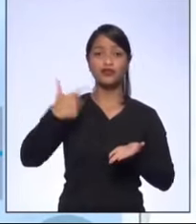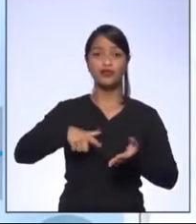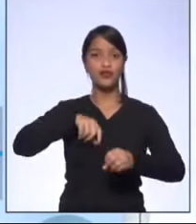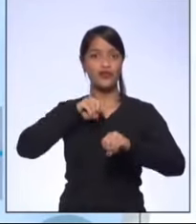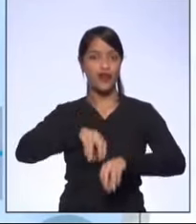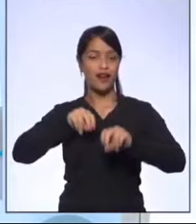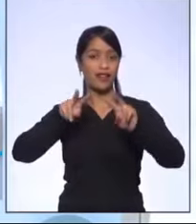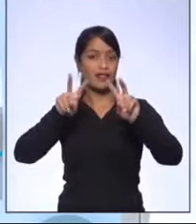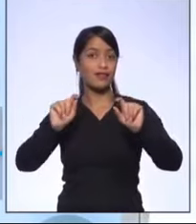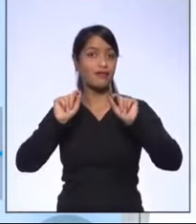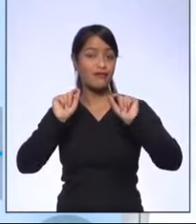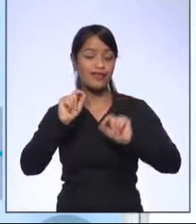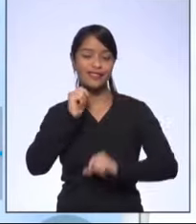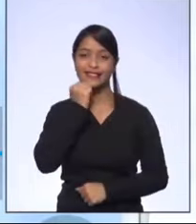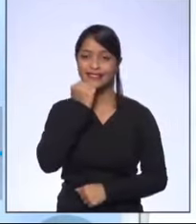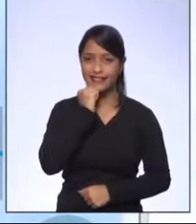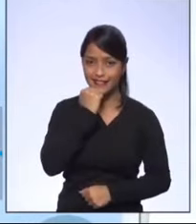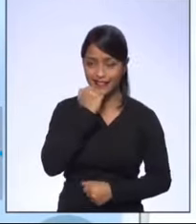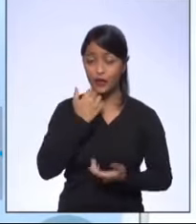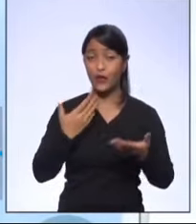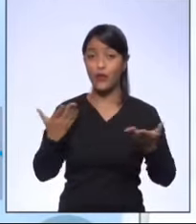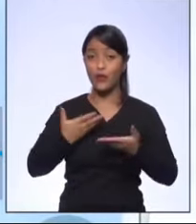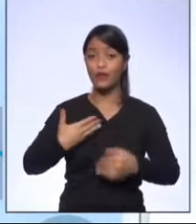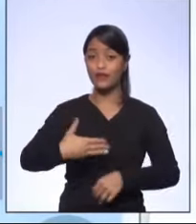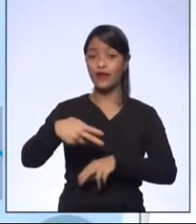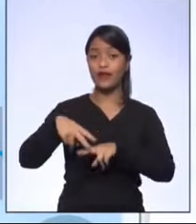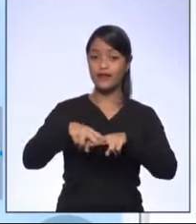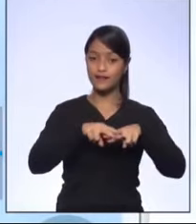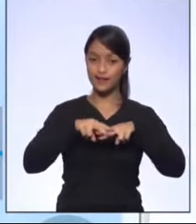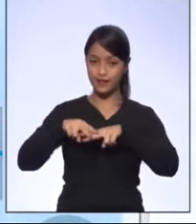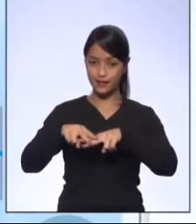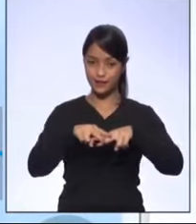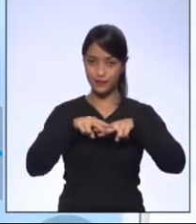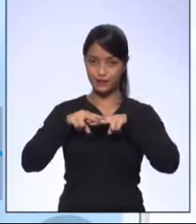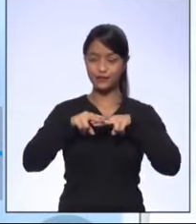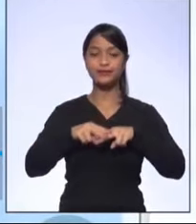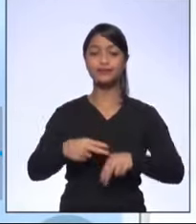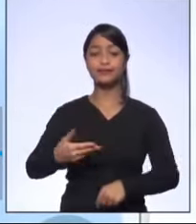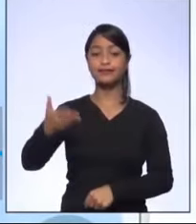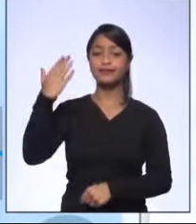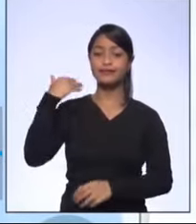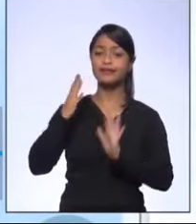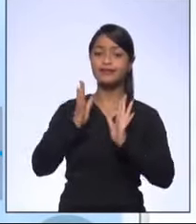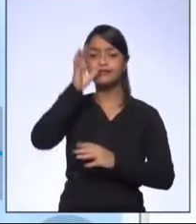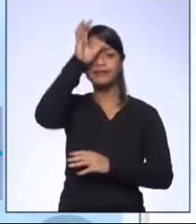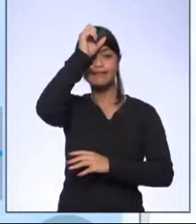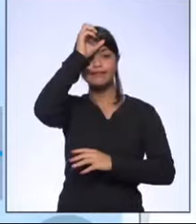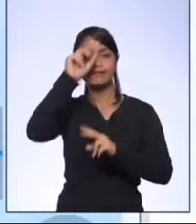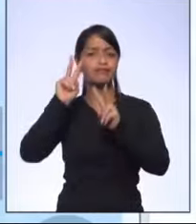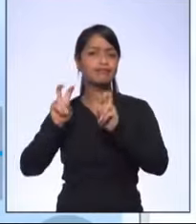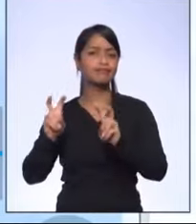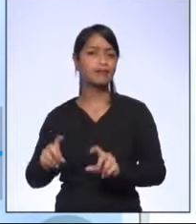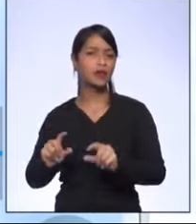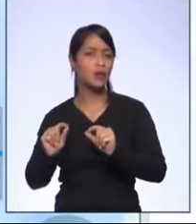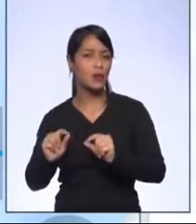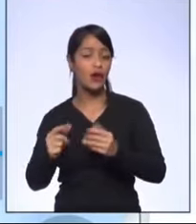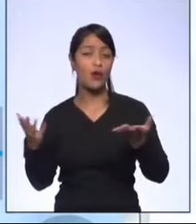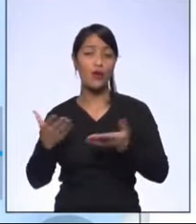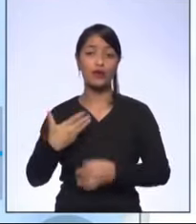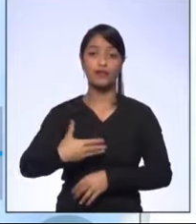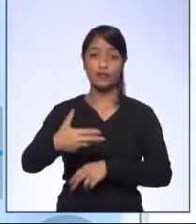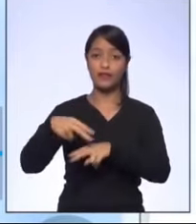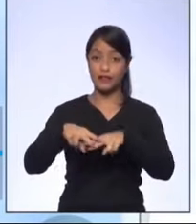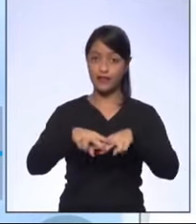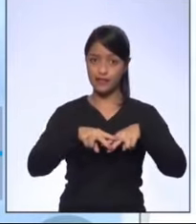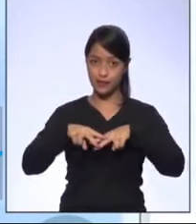ciências, fazendo aí uma recapitulação do que foi falado aí durante o bimestre, tá bom?